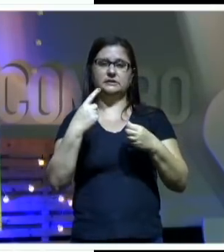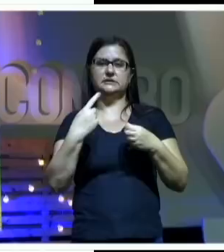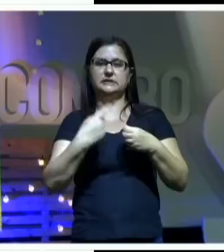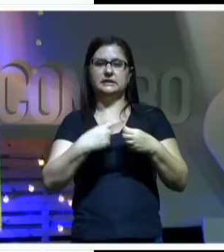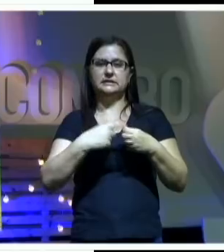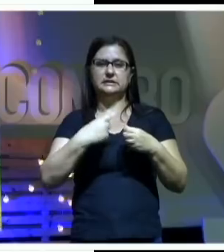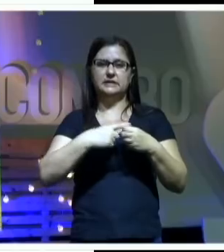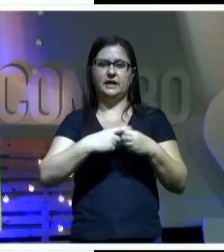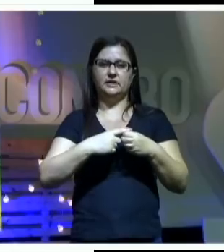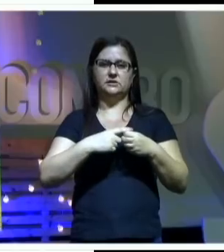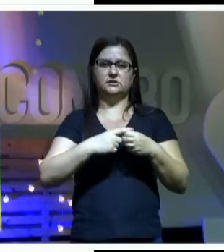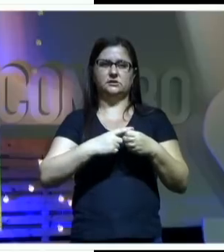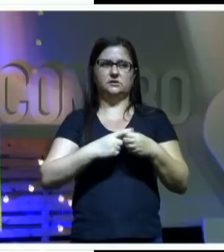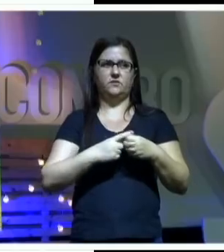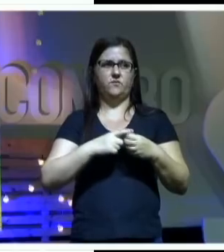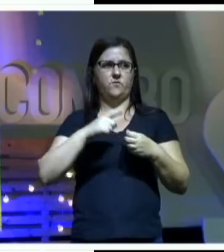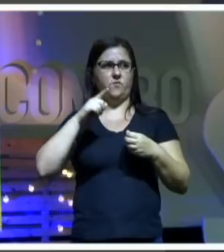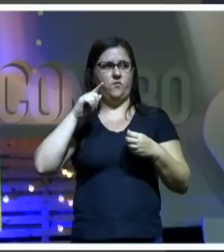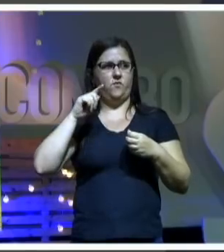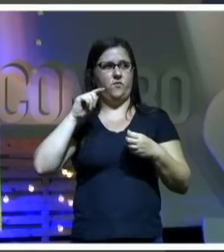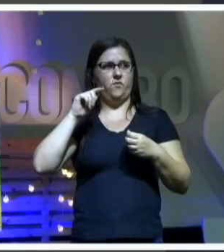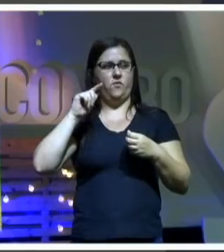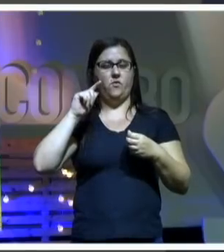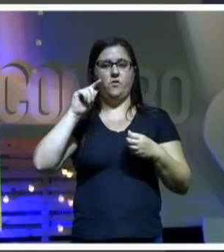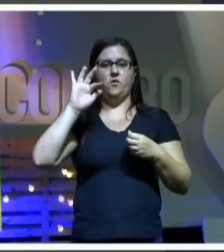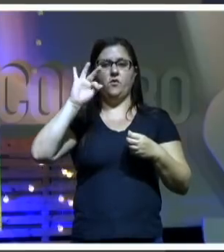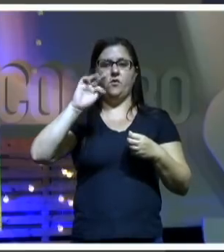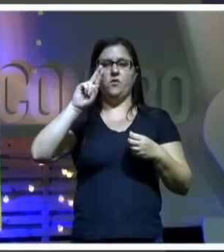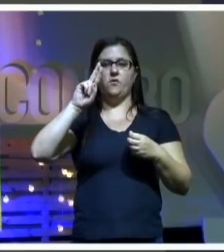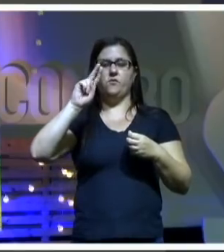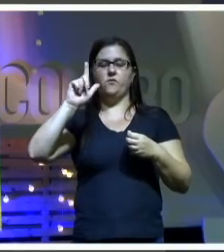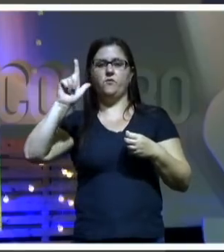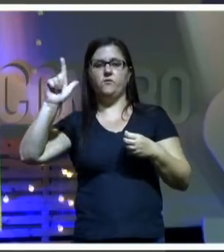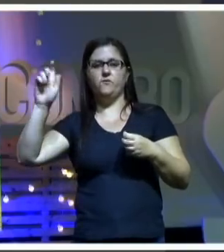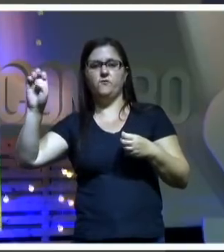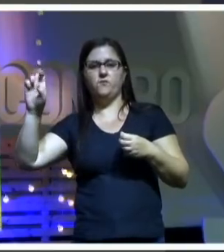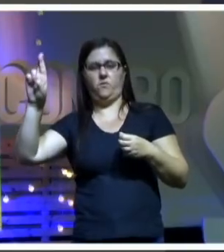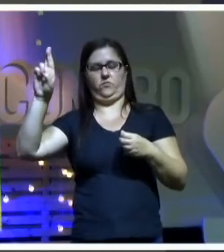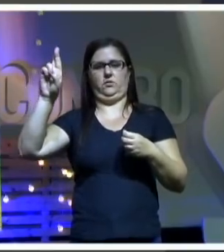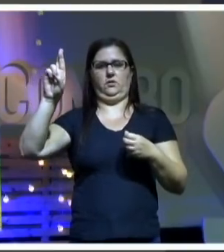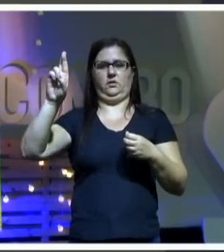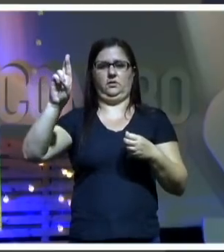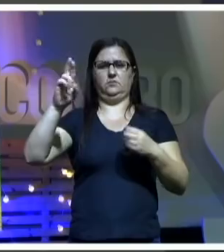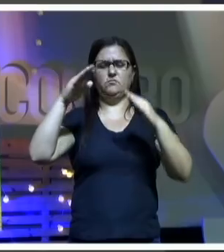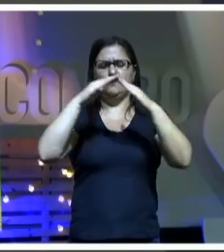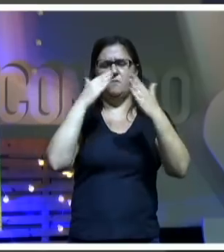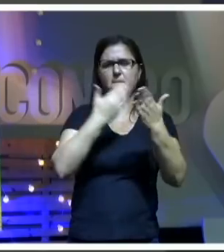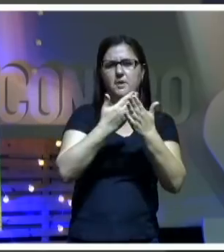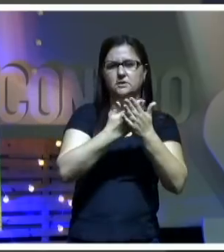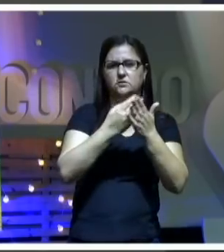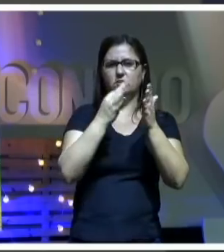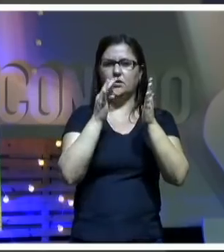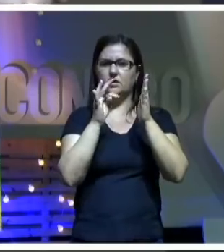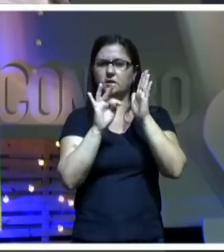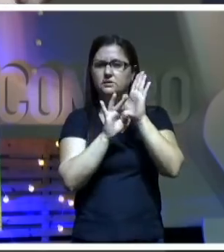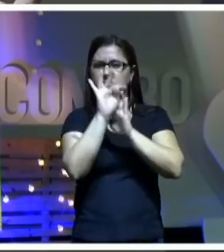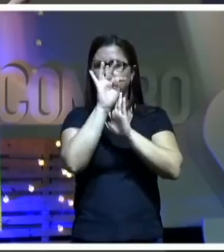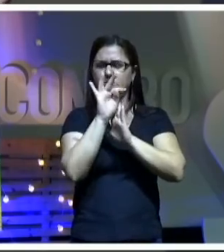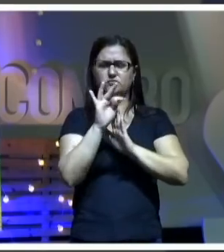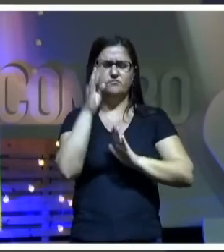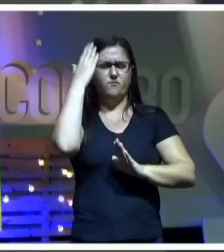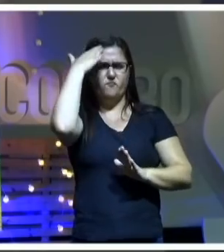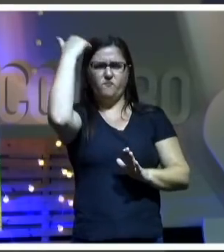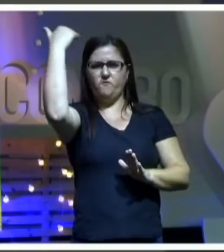vocês conhecem eu fui ler theological seminary seminário famoso formou grandes